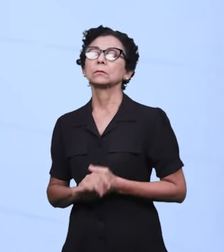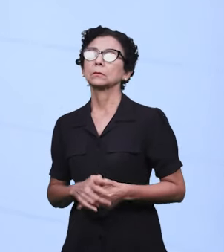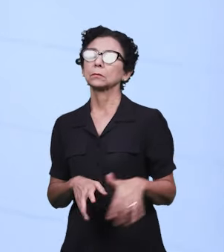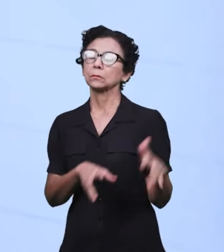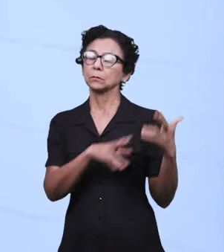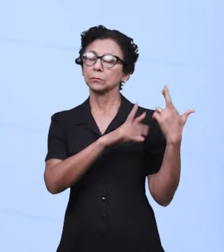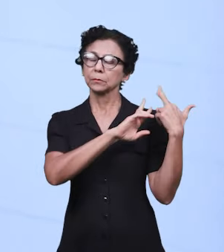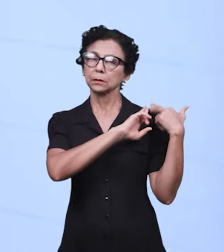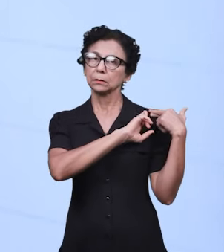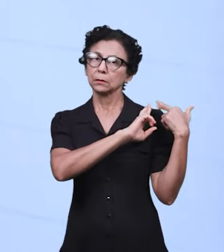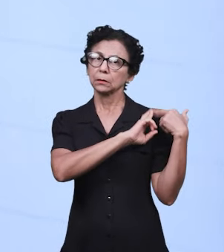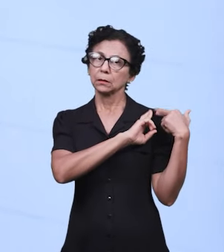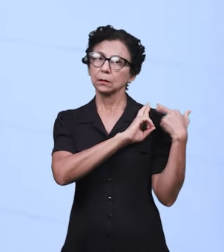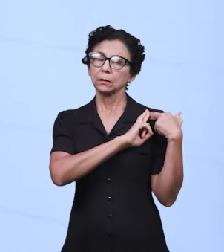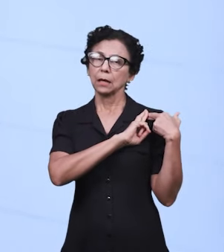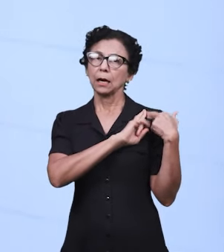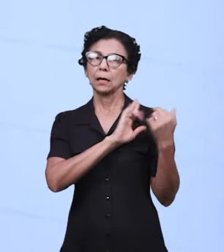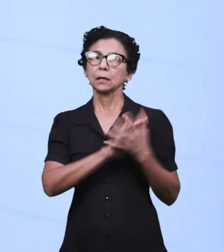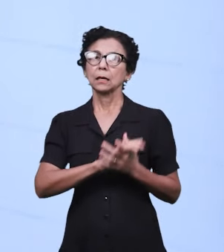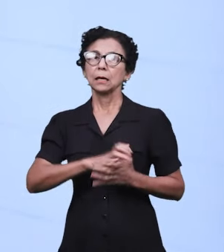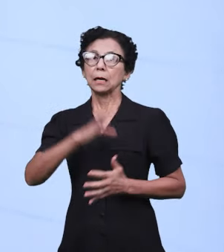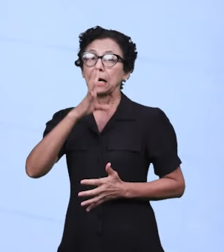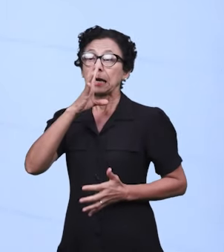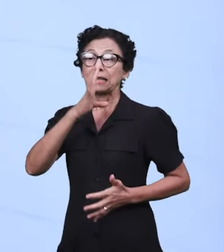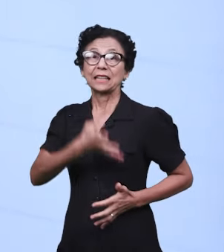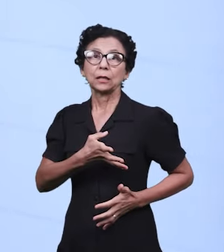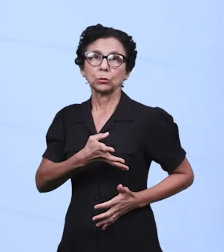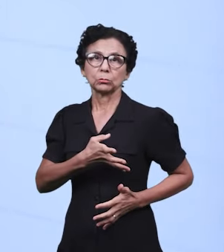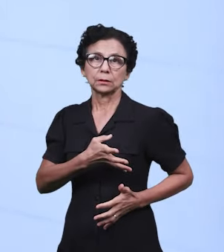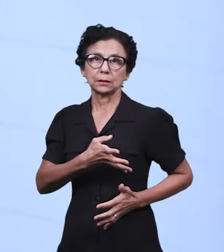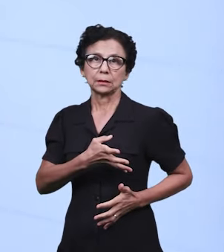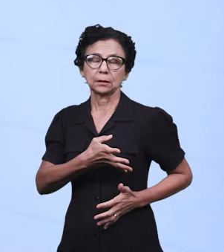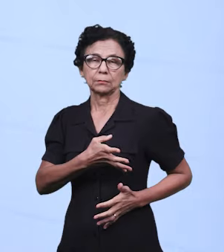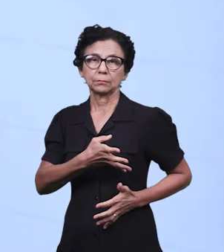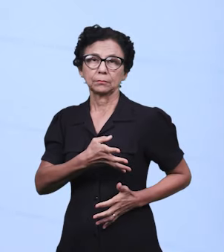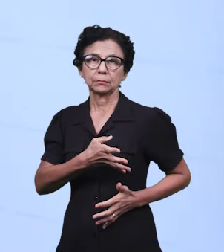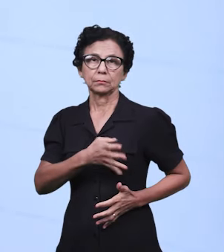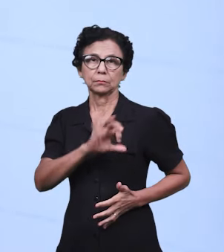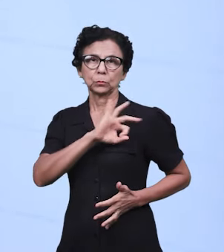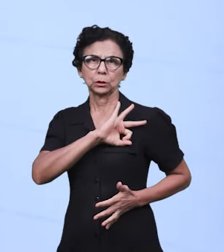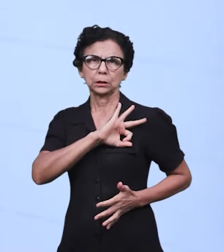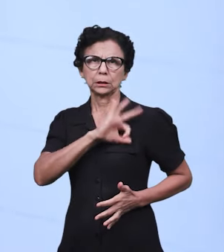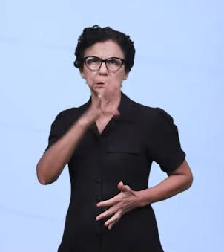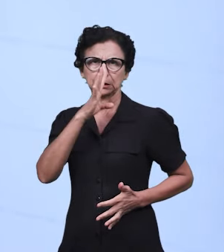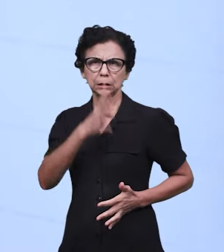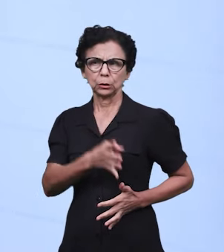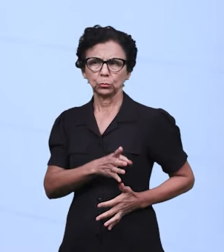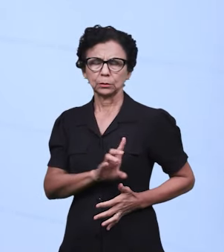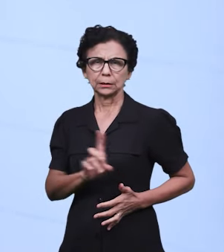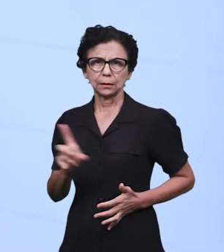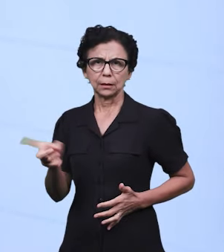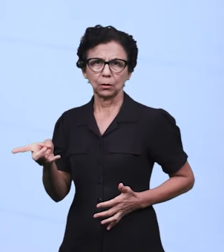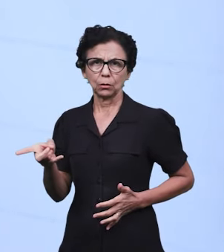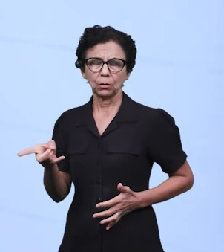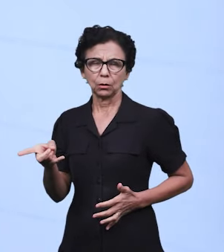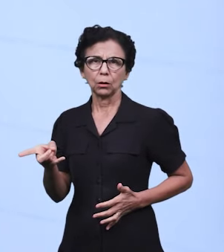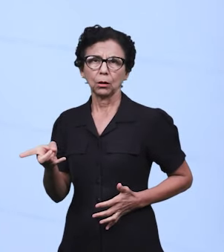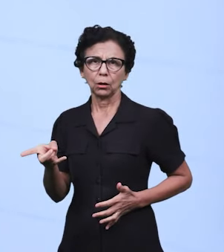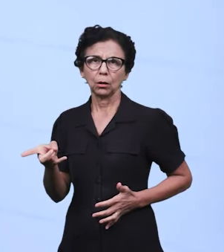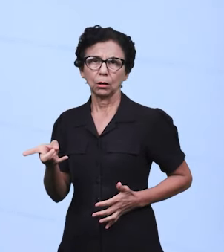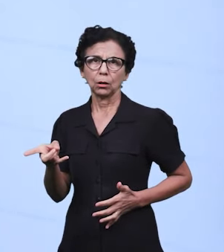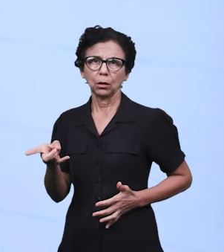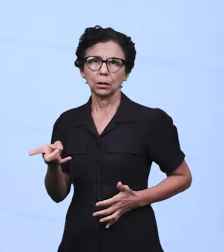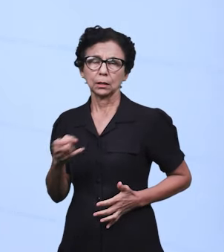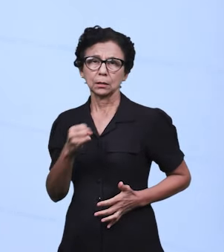de fazer uma denúncia às claro, autoridades competentes, né, sob a pena de